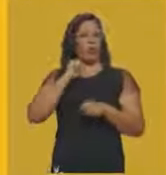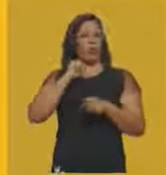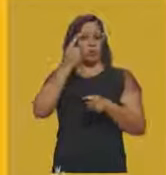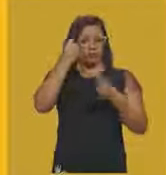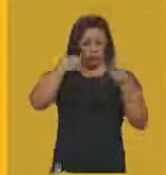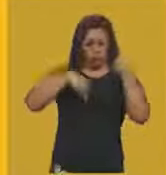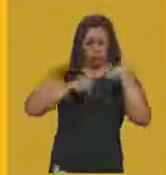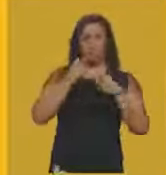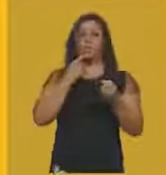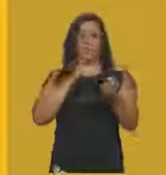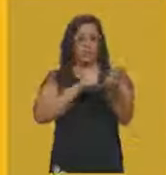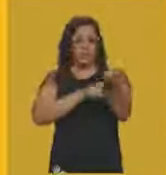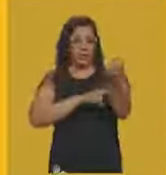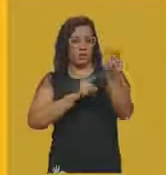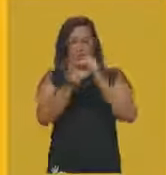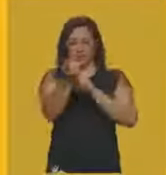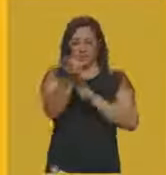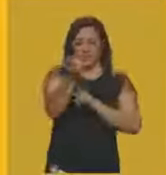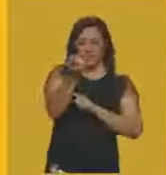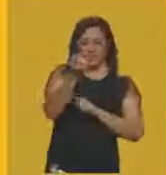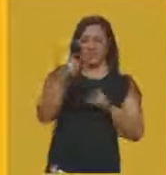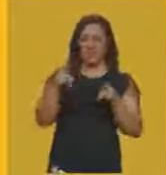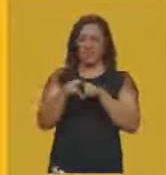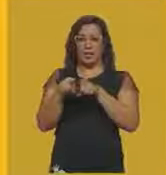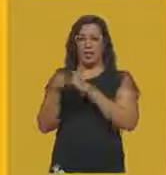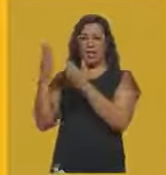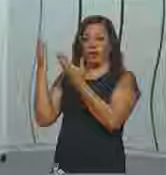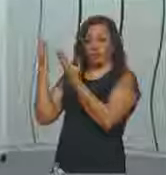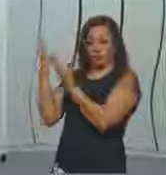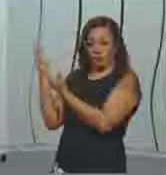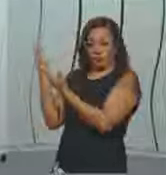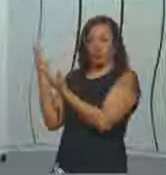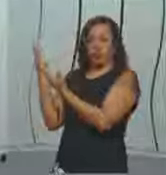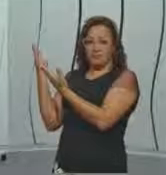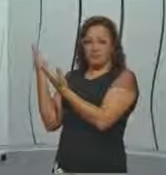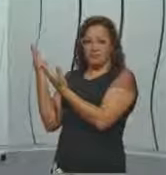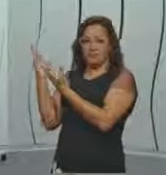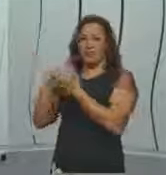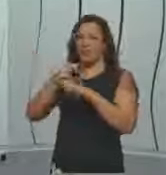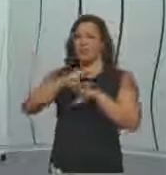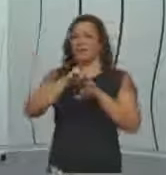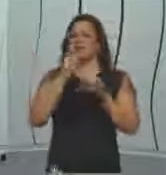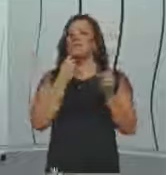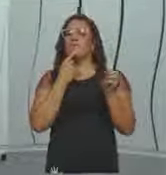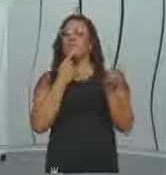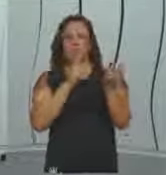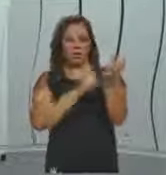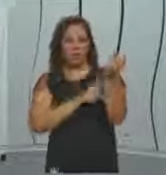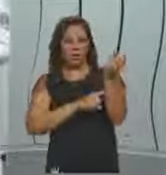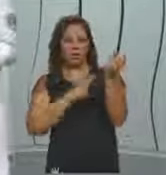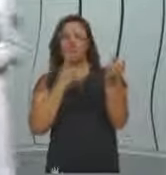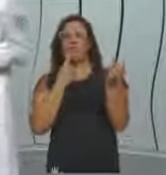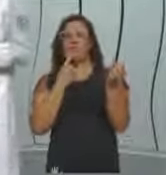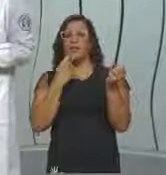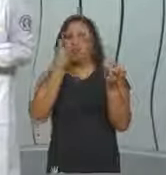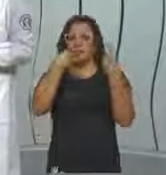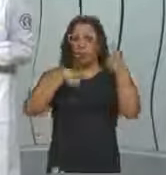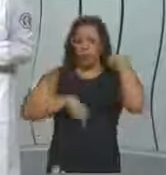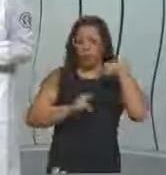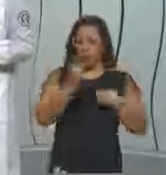circulatório são essas veias, os capilares, as artérias que conduzem aí o sangue para diversas partes do